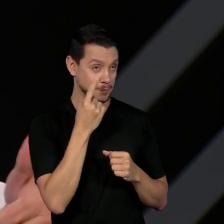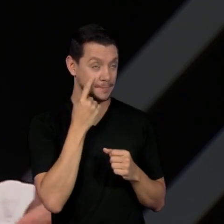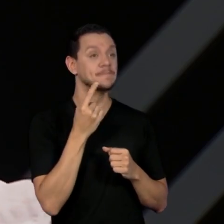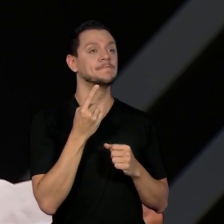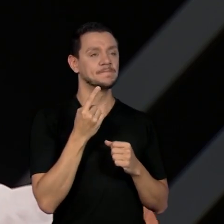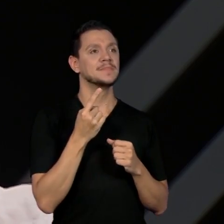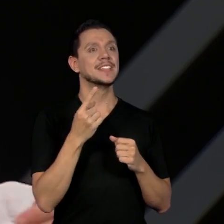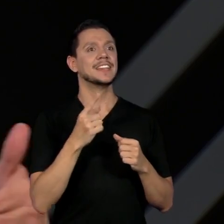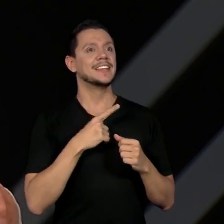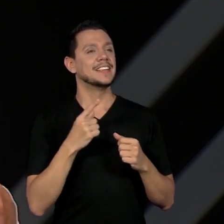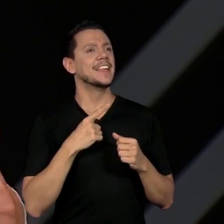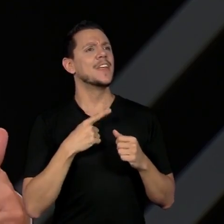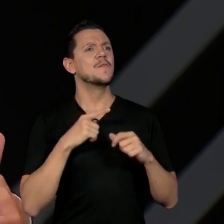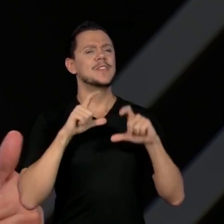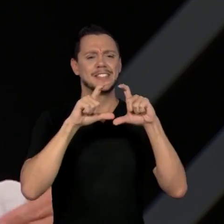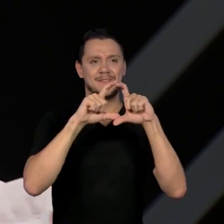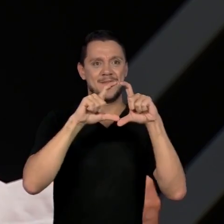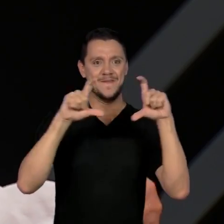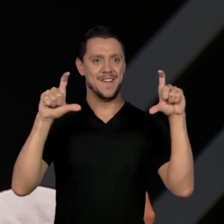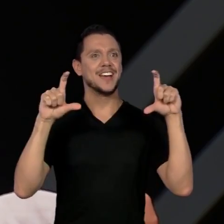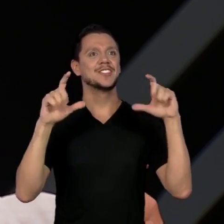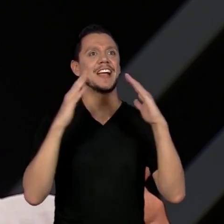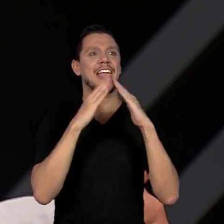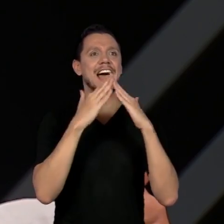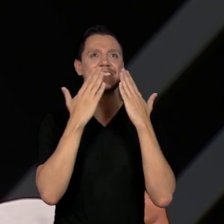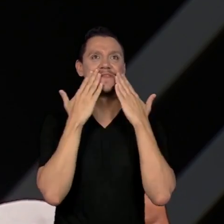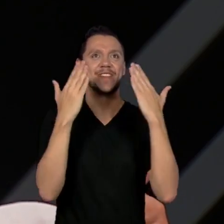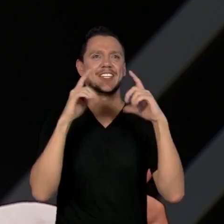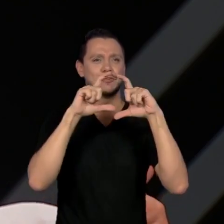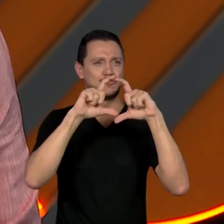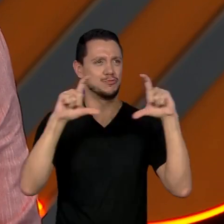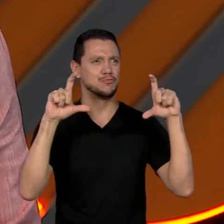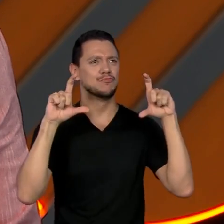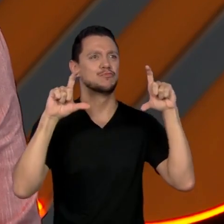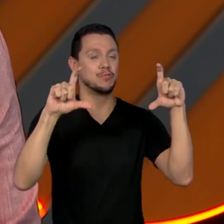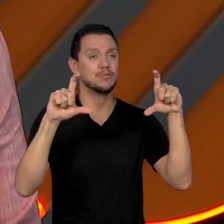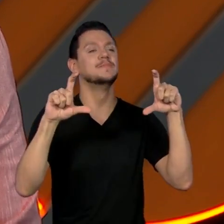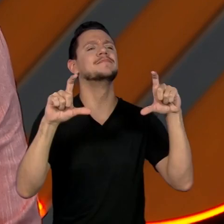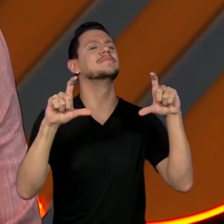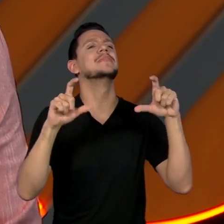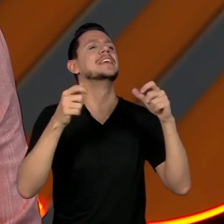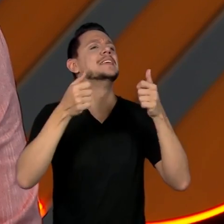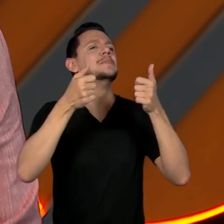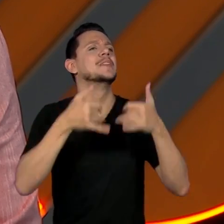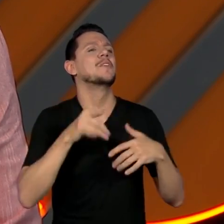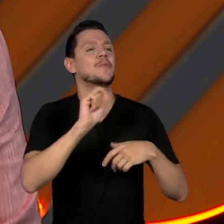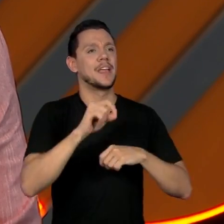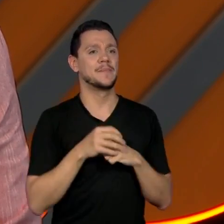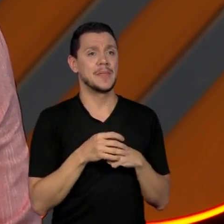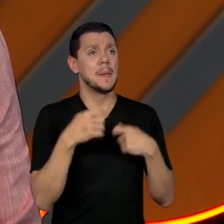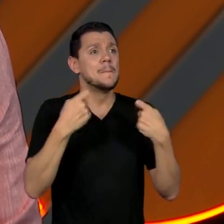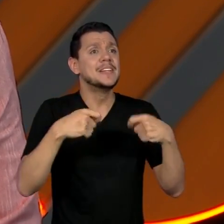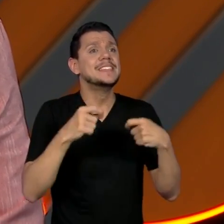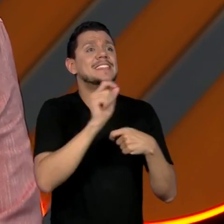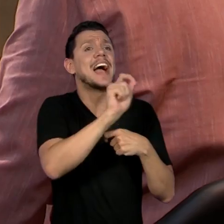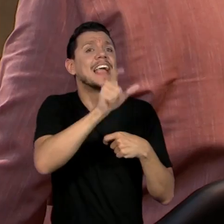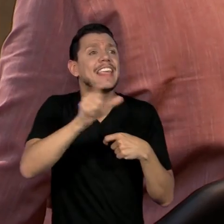Uma faixa na frente da casa e com os dizeres: precisa-se de